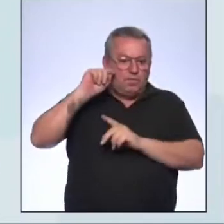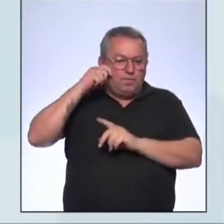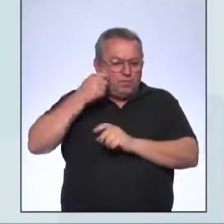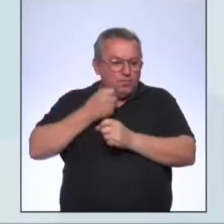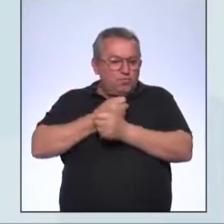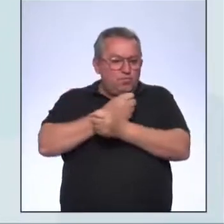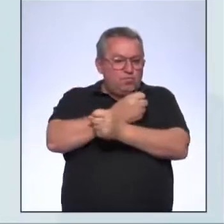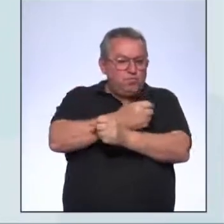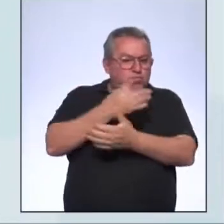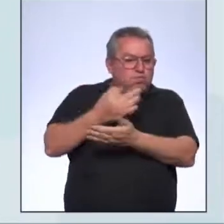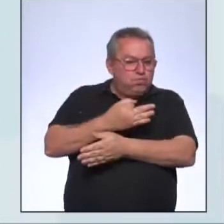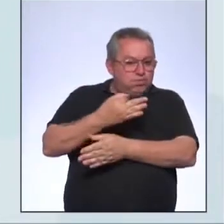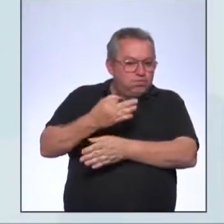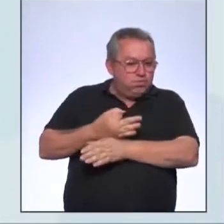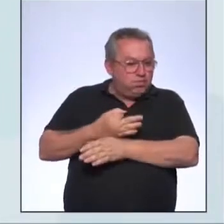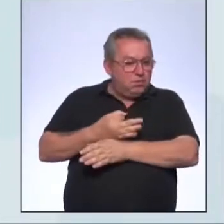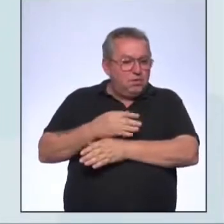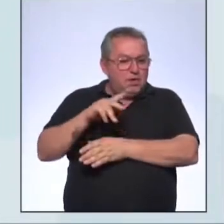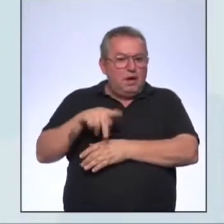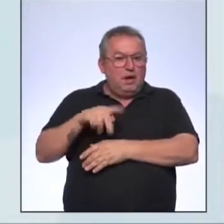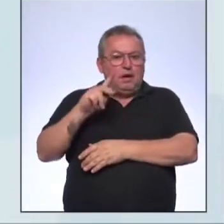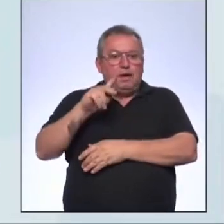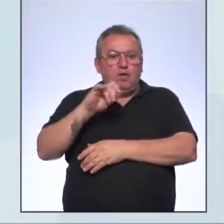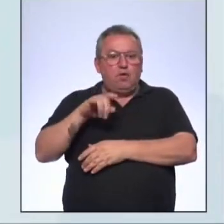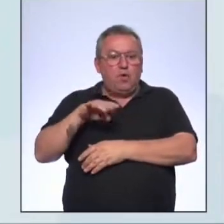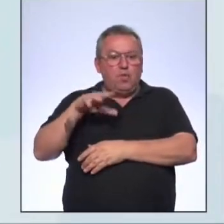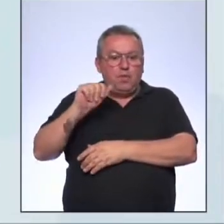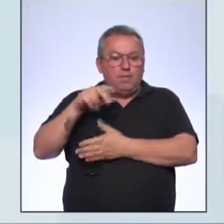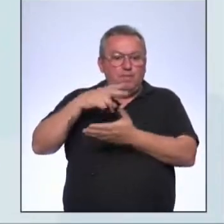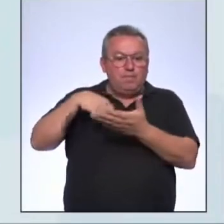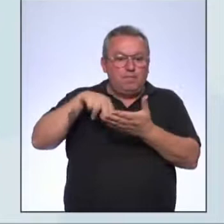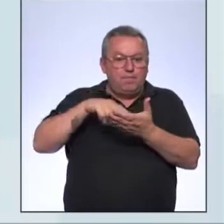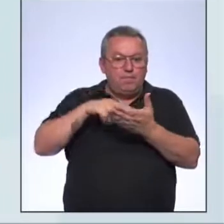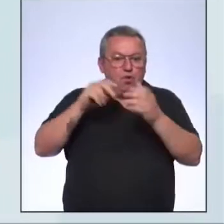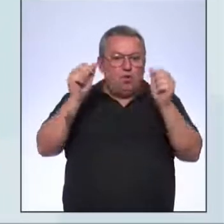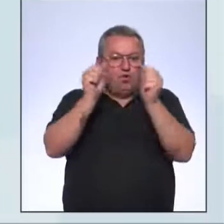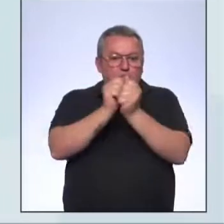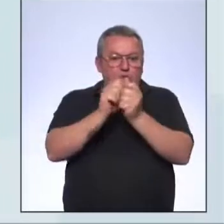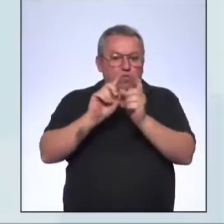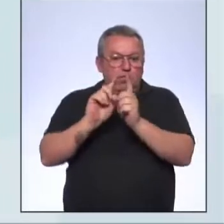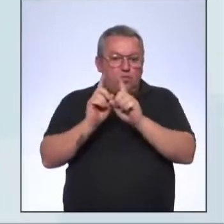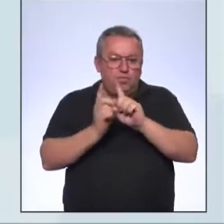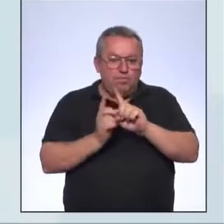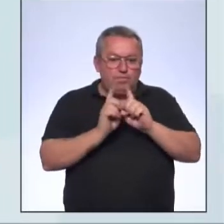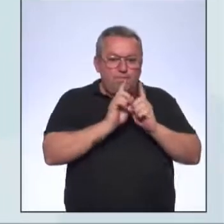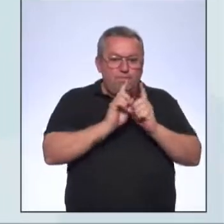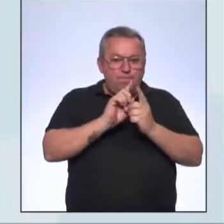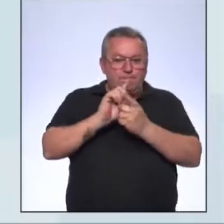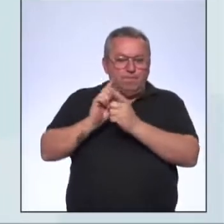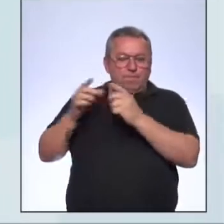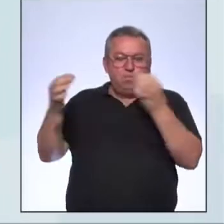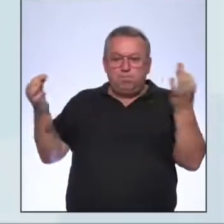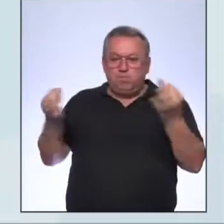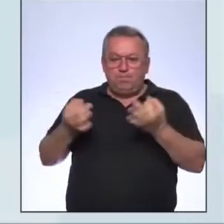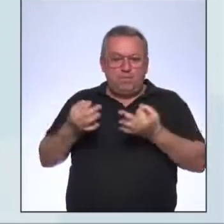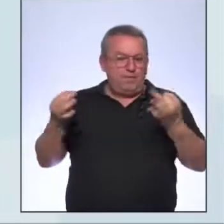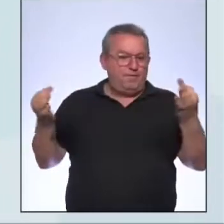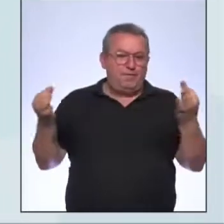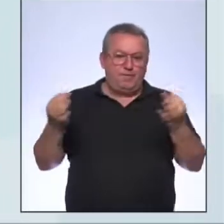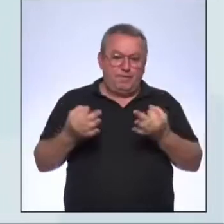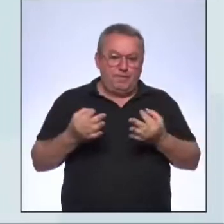que resistiu à escravidão. Kizomba é uma dança que se dança em par, bem junto, com passos